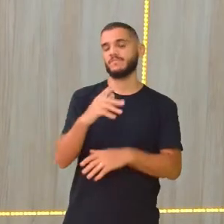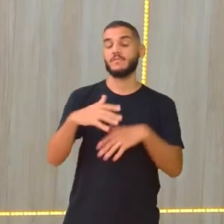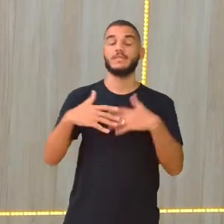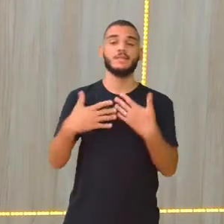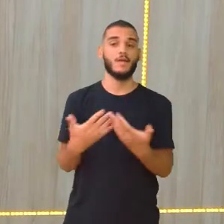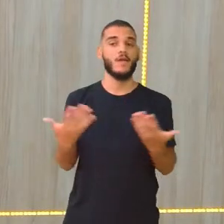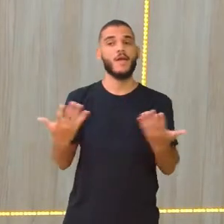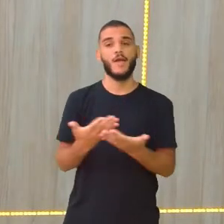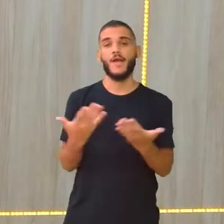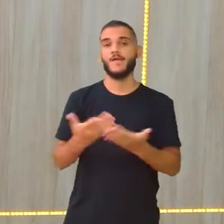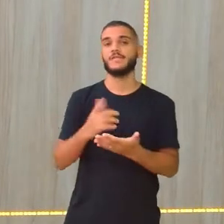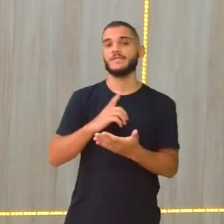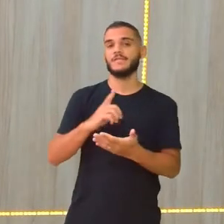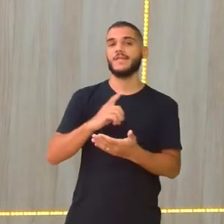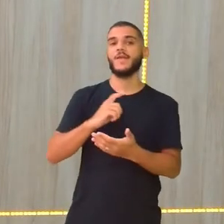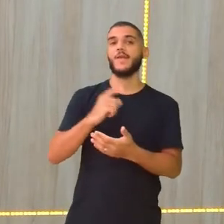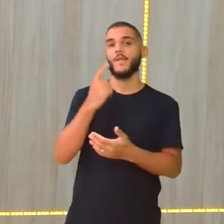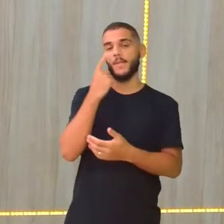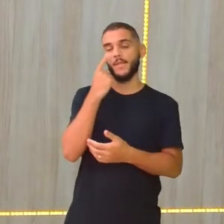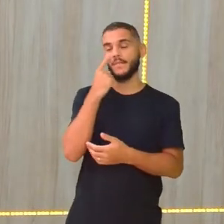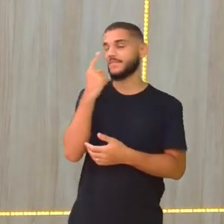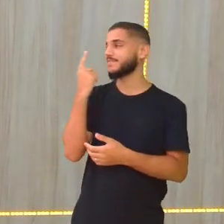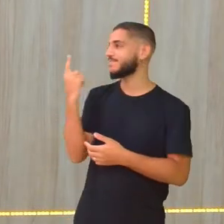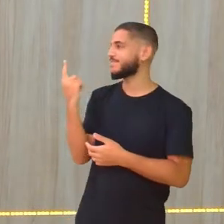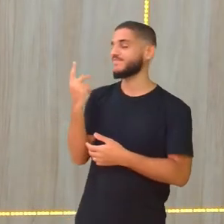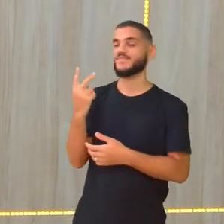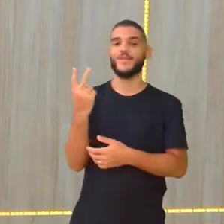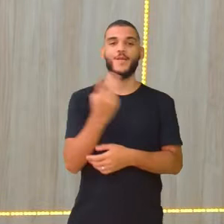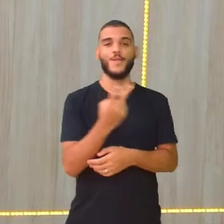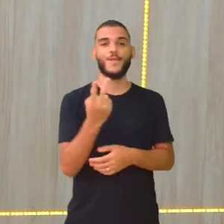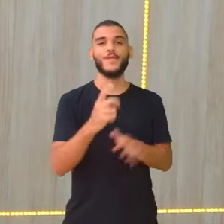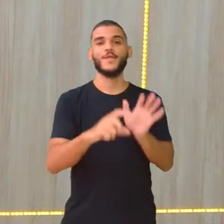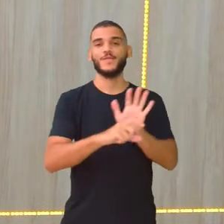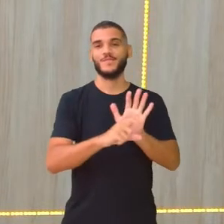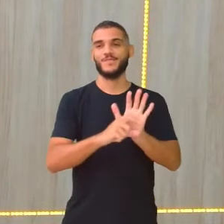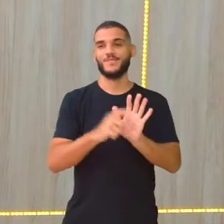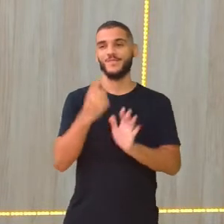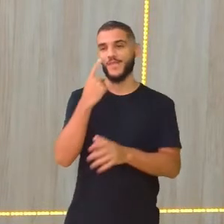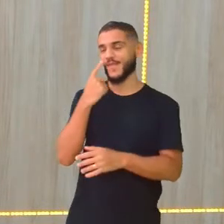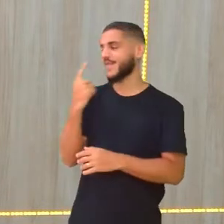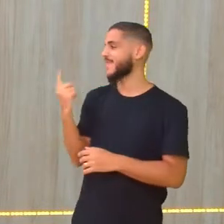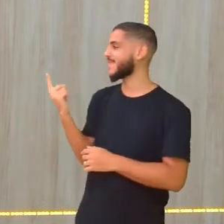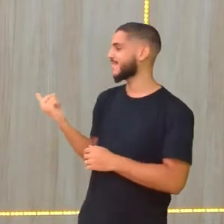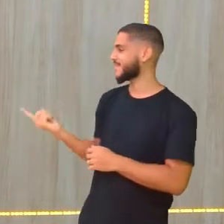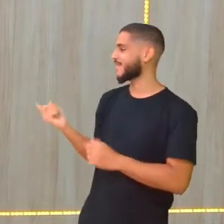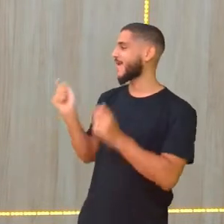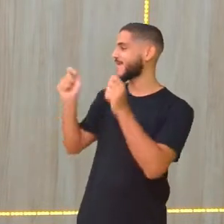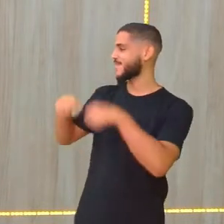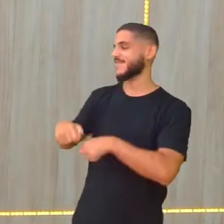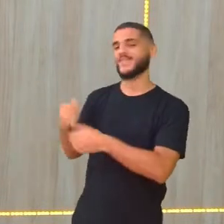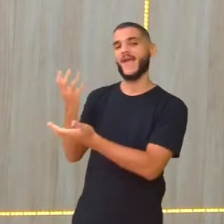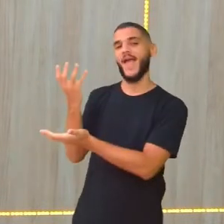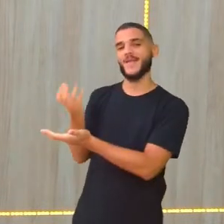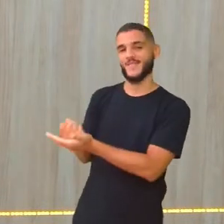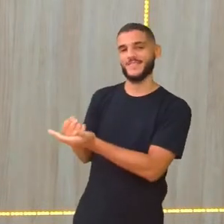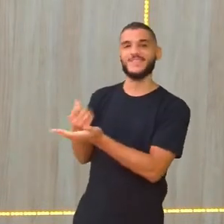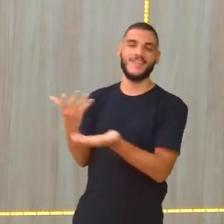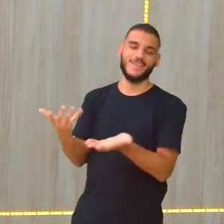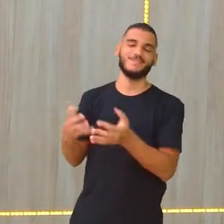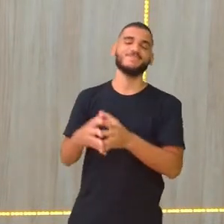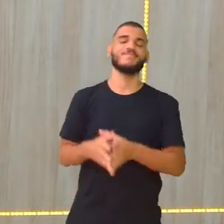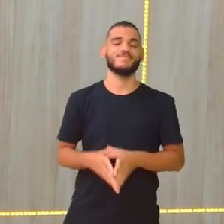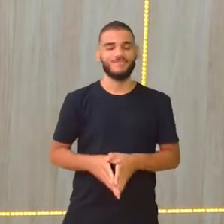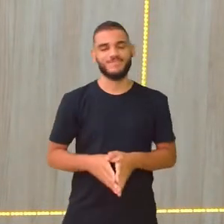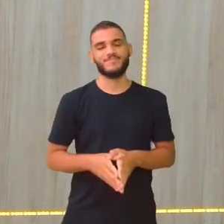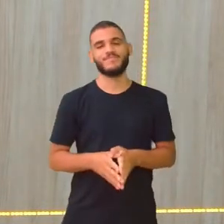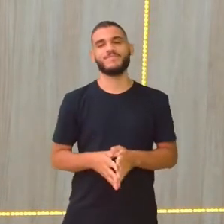olha, a gente vai ter aí na tela 2 QR Codes, esses QR Codes vocês vão apontar a câmera de vocês e vão poder baixar e fazer o que